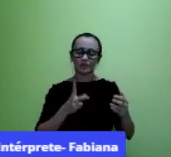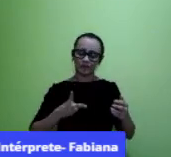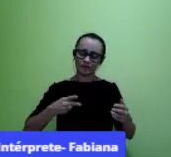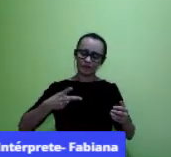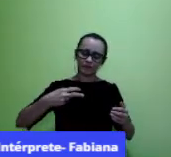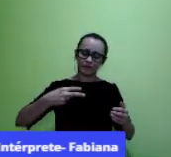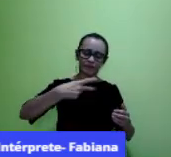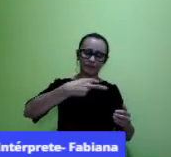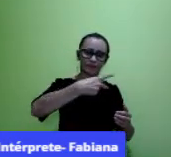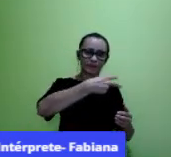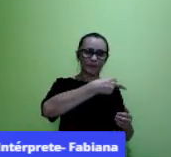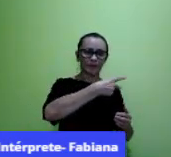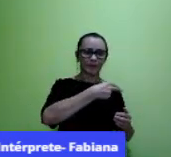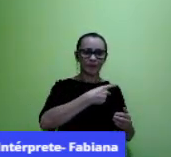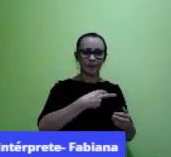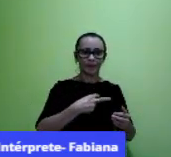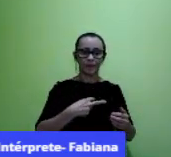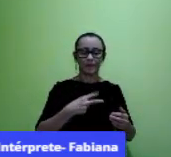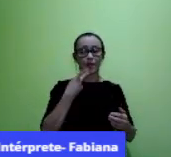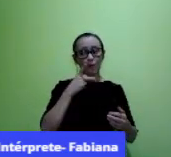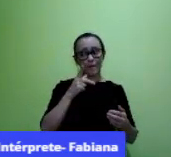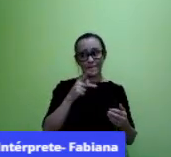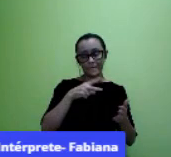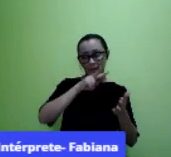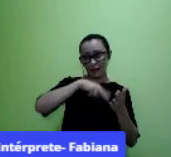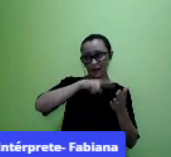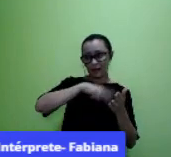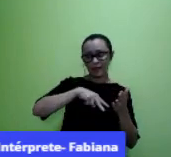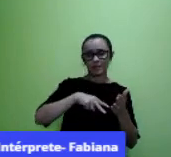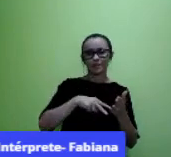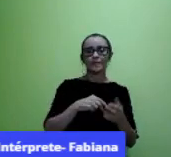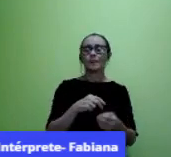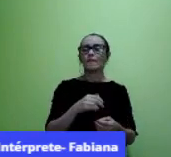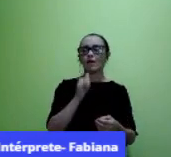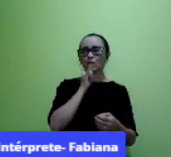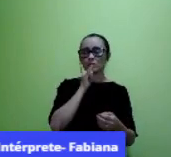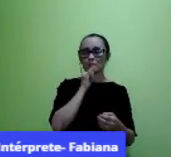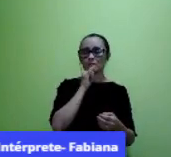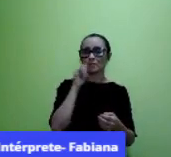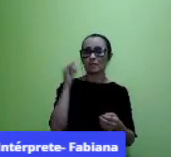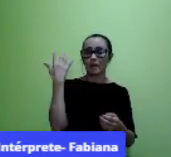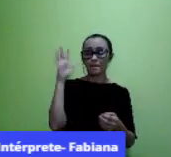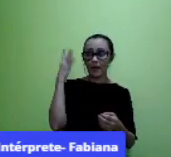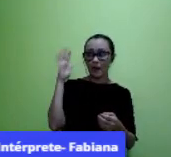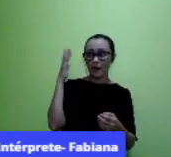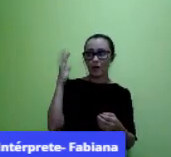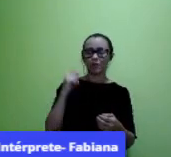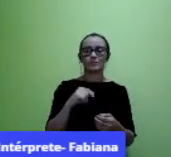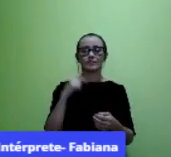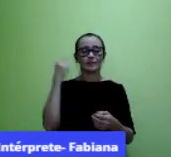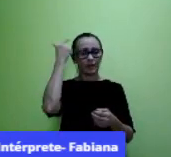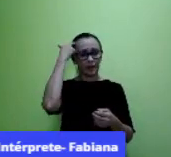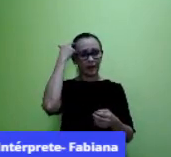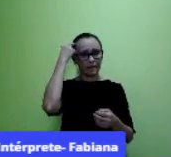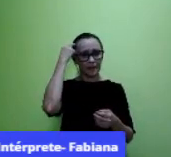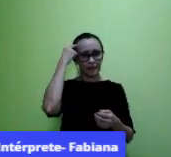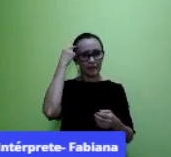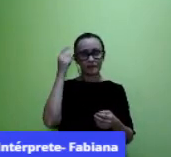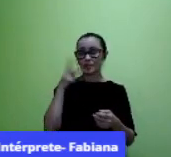O responsável lê e ela vai ter que fazer, por exemplo, balance a mão, gire a cabeça,